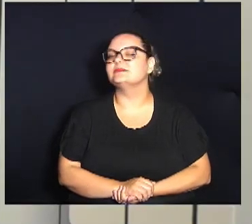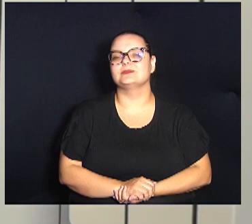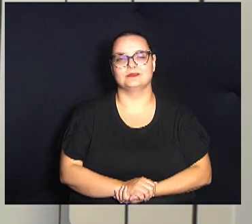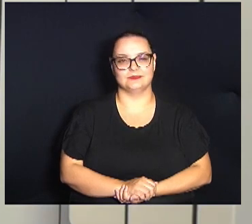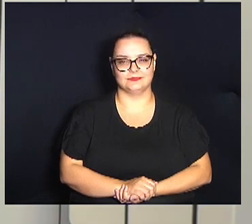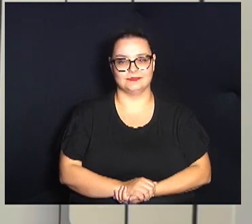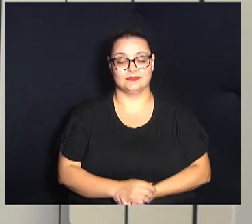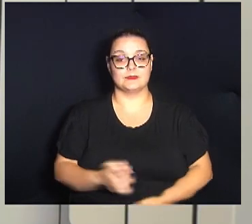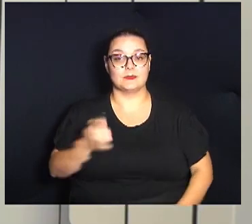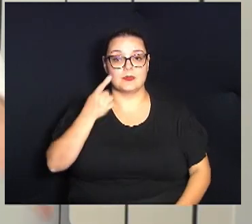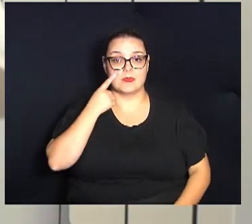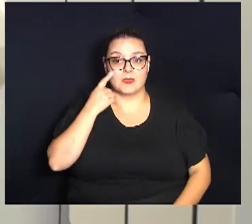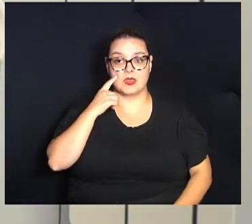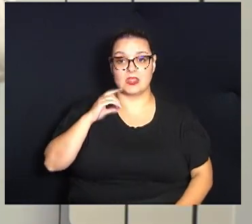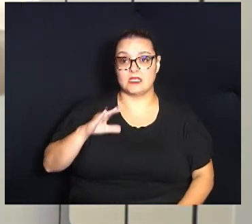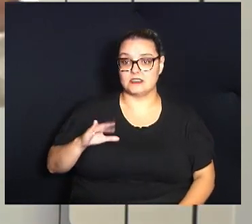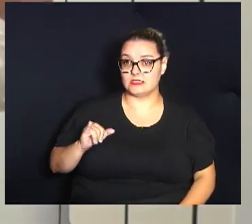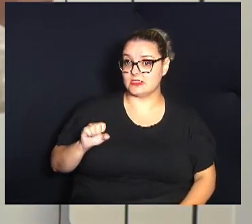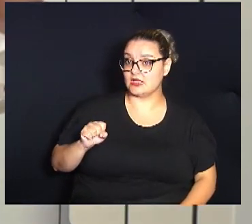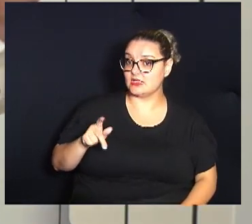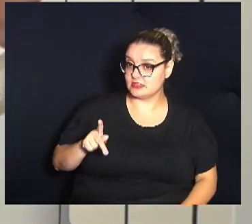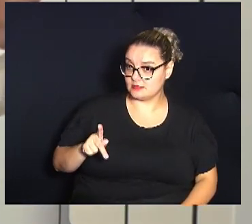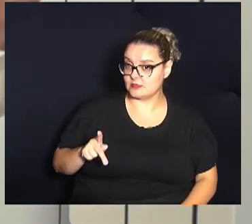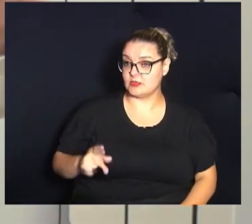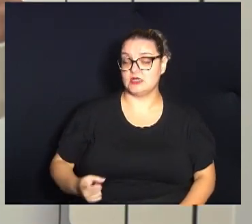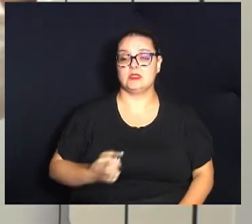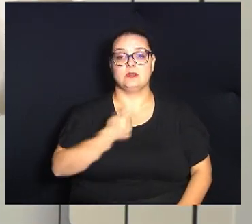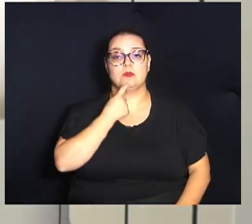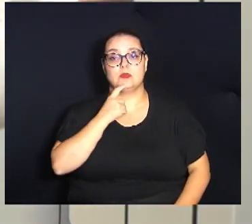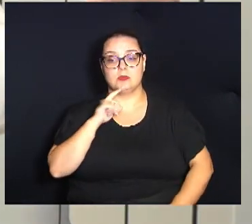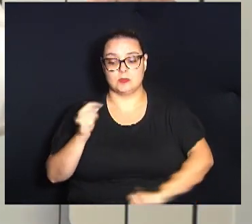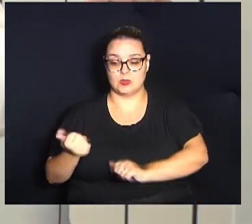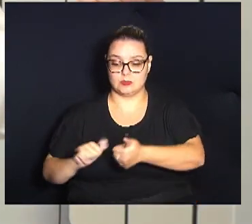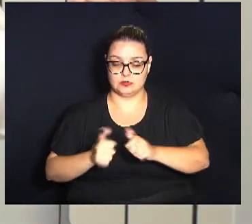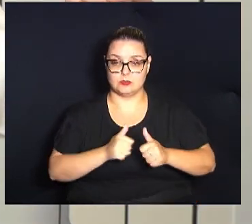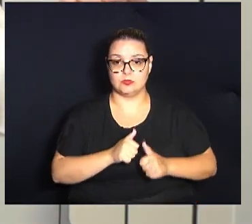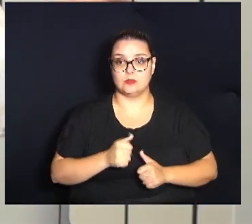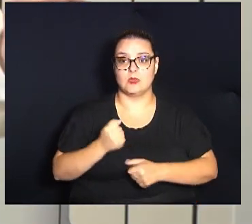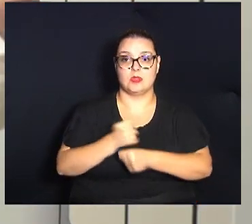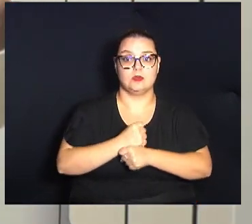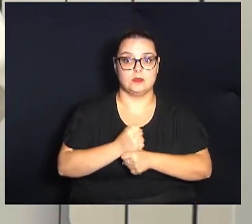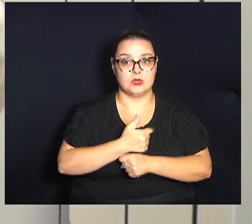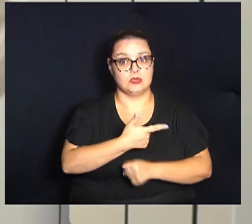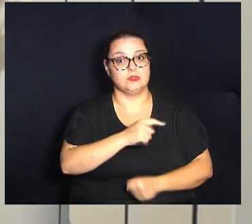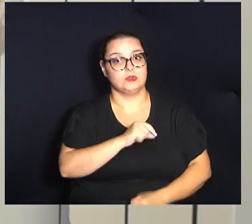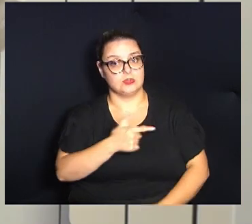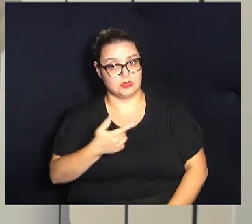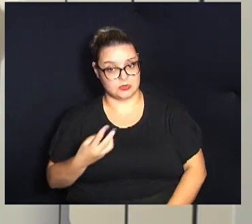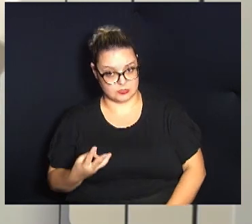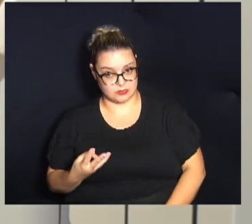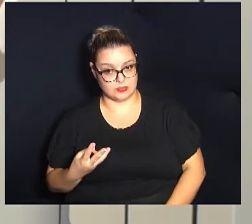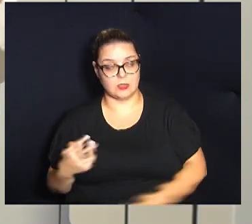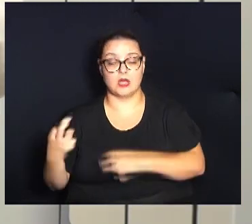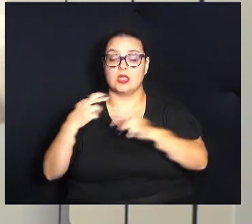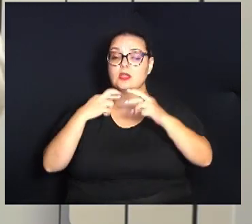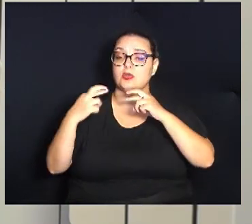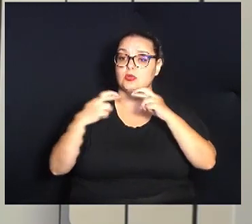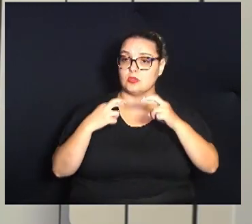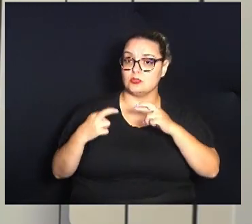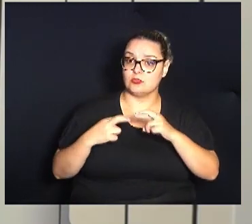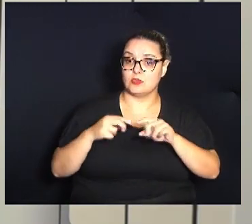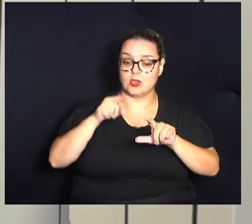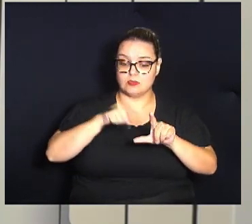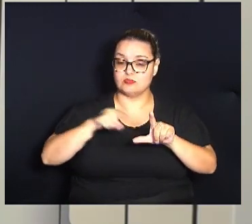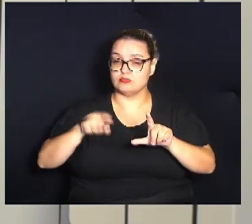E olha só, o CESP Campinas fechou o balanço do setor para o ano de 2023 e analisou as